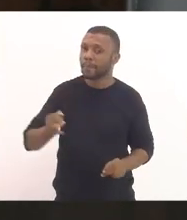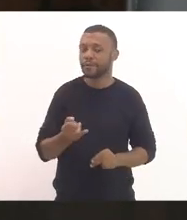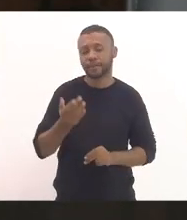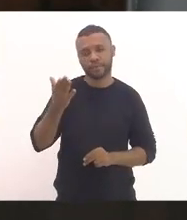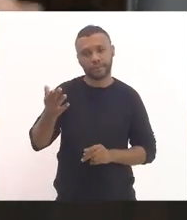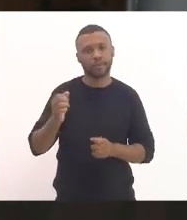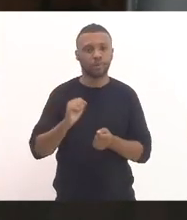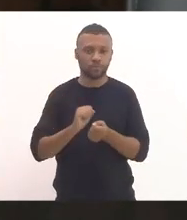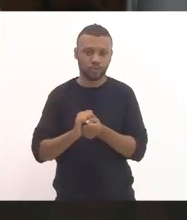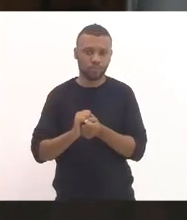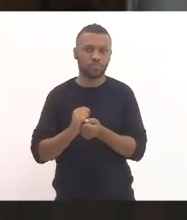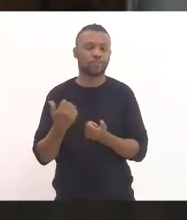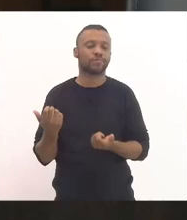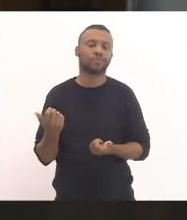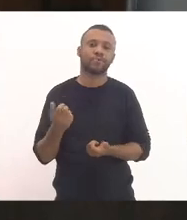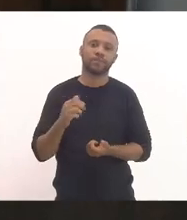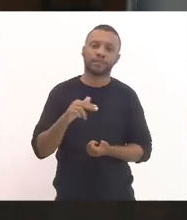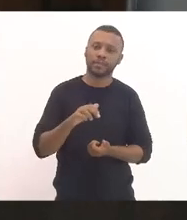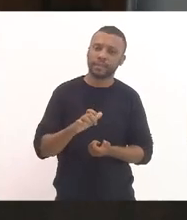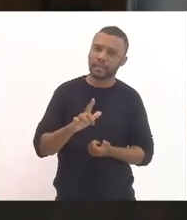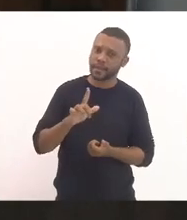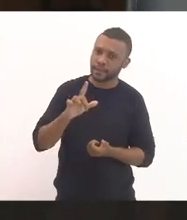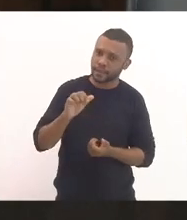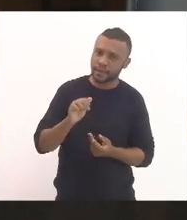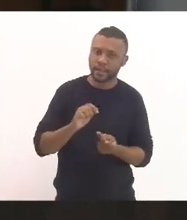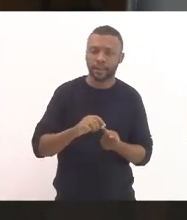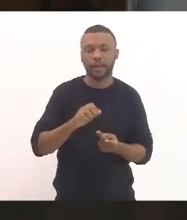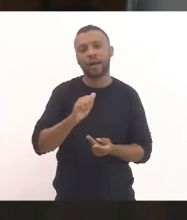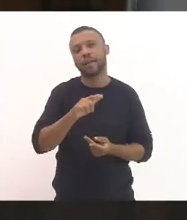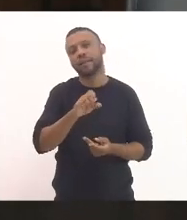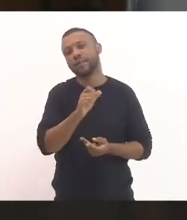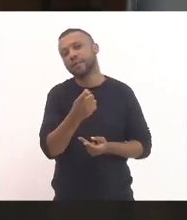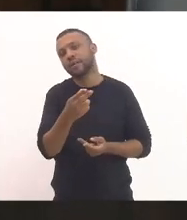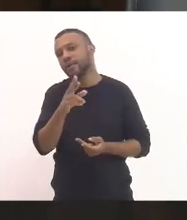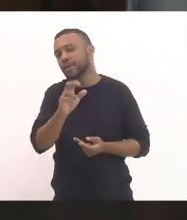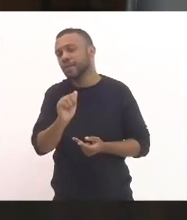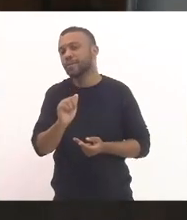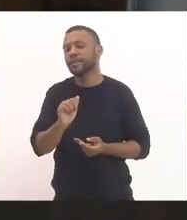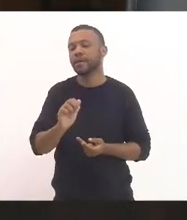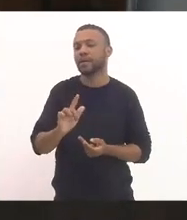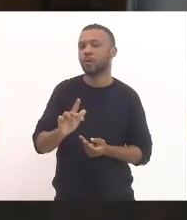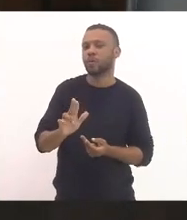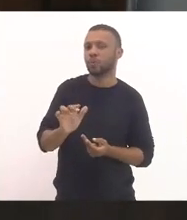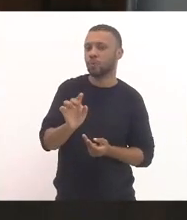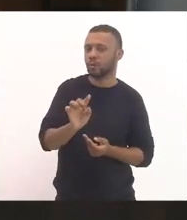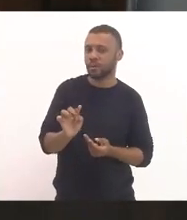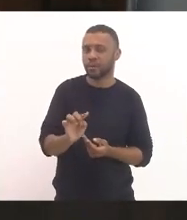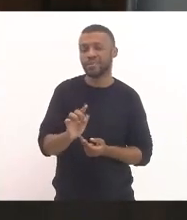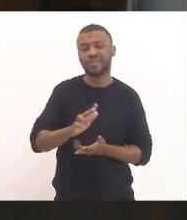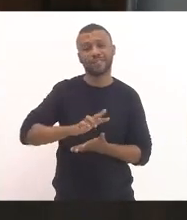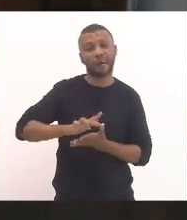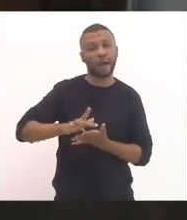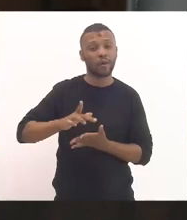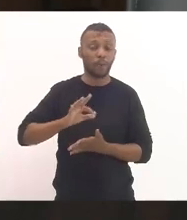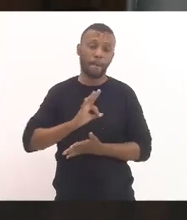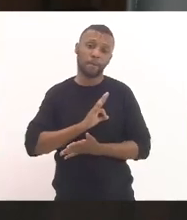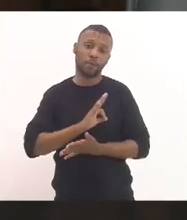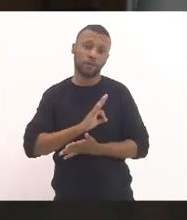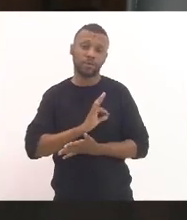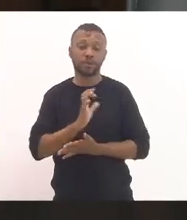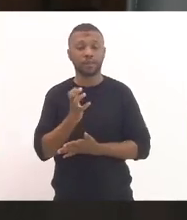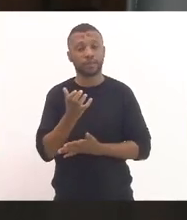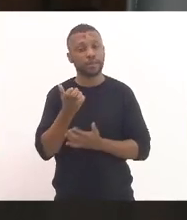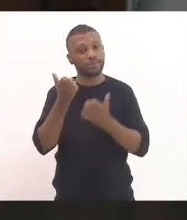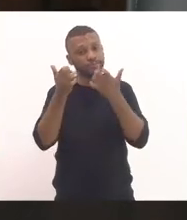aqui nele Alessandra todo mundo é o Luiz enfim vários outros policiais eu